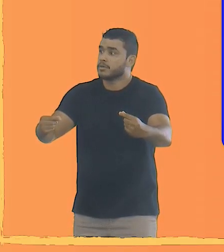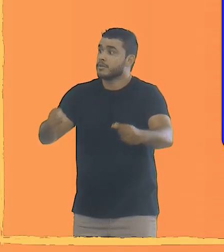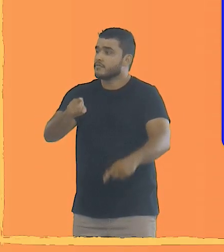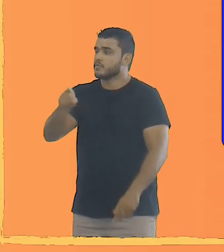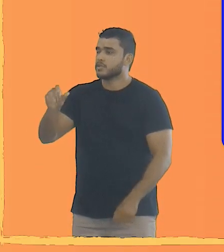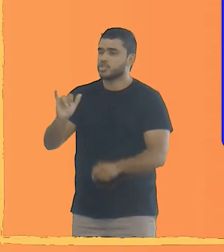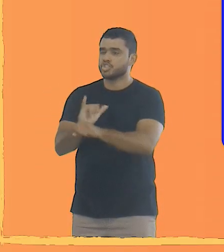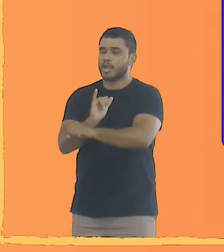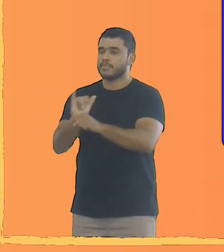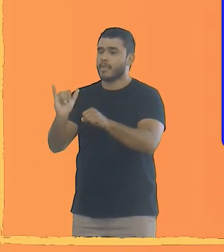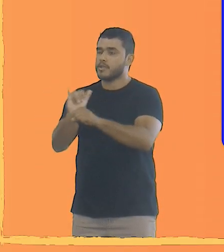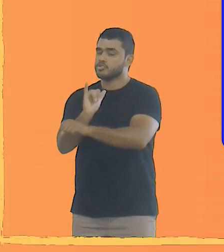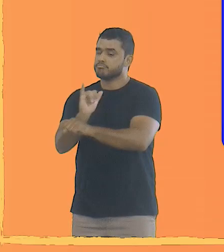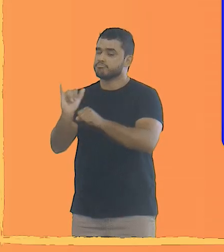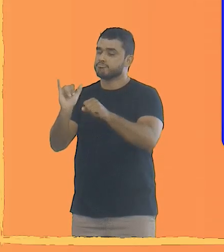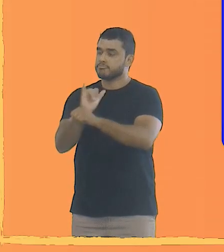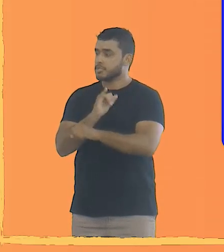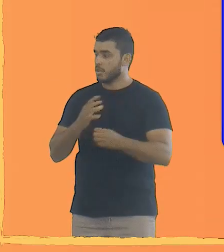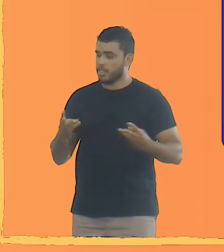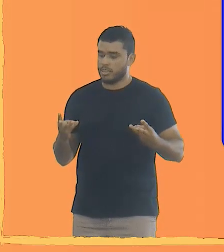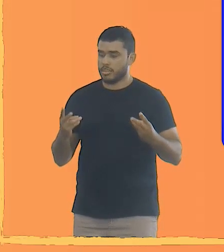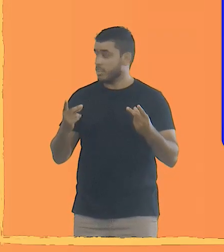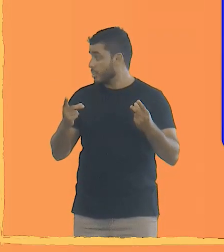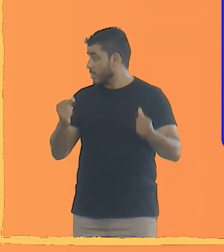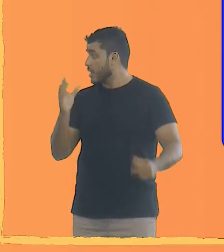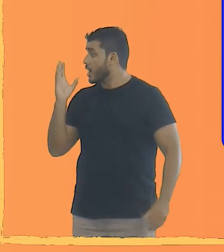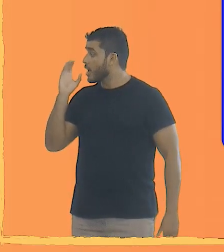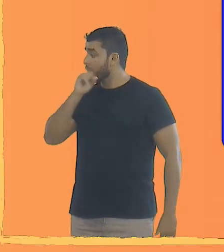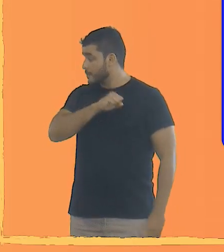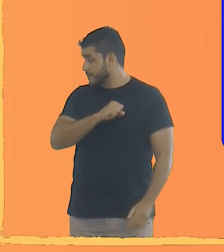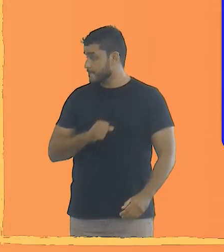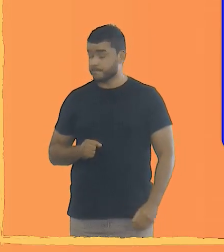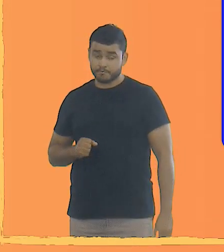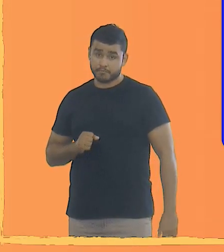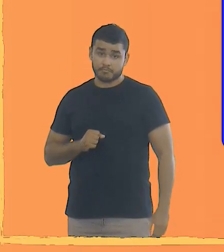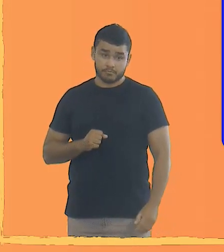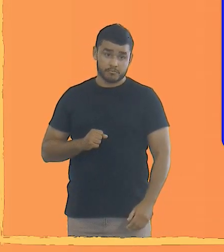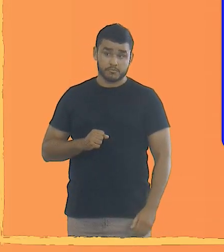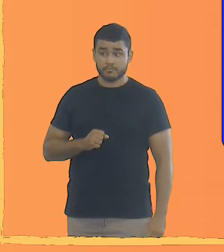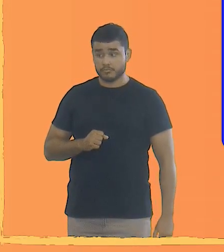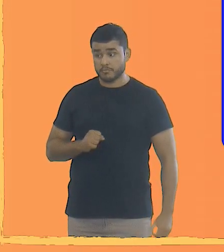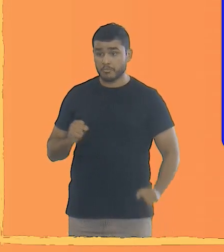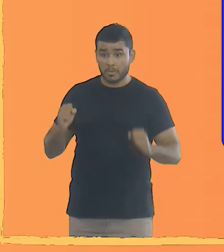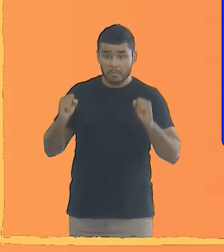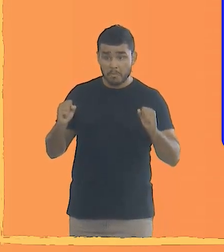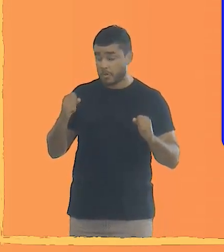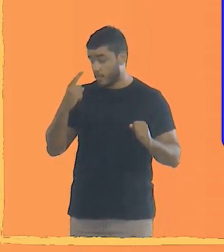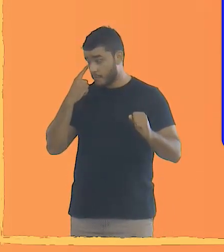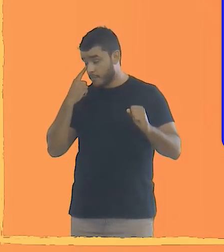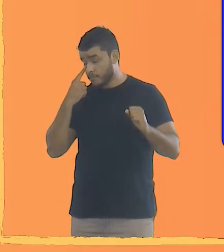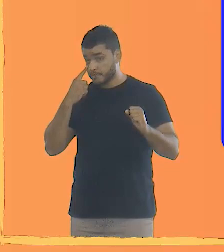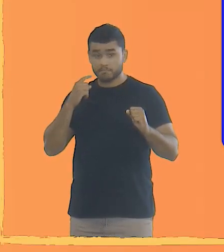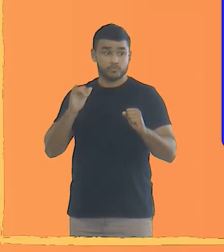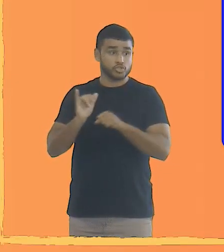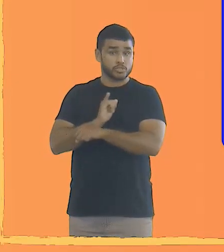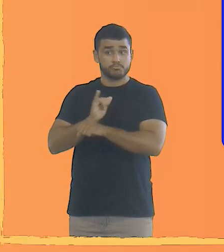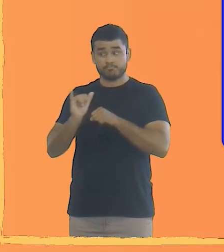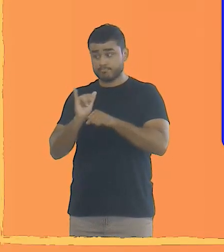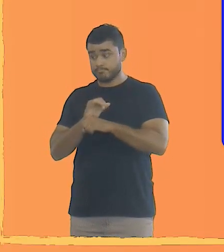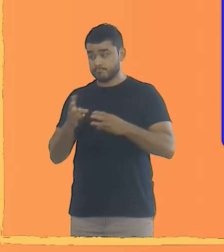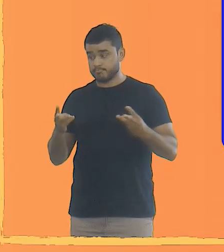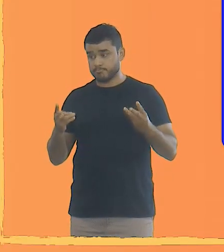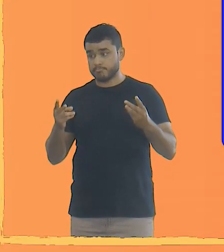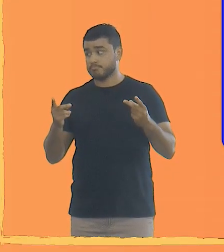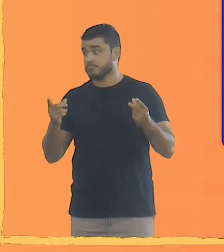várias ferramentas. Quais são as ferramentas? Uma a gente chama de árvore de possibilidades, tem uma outra que a gente chama